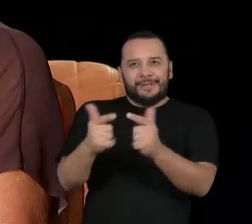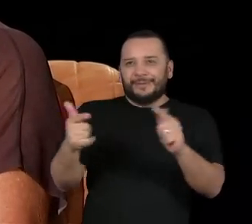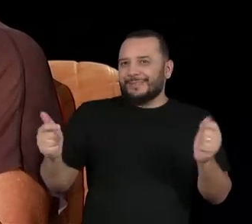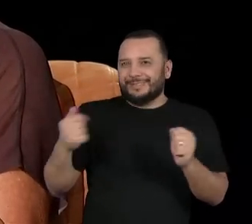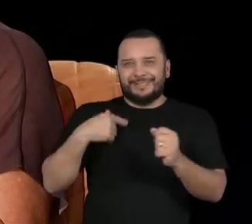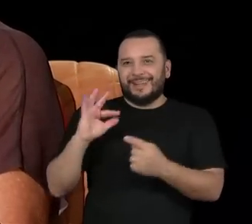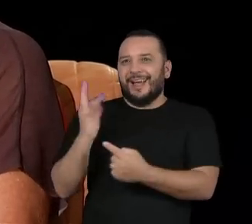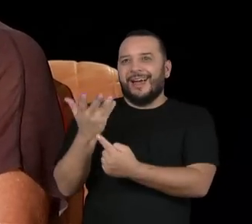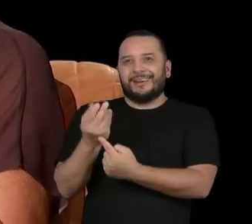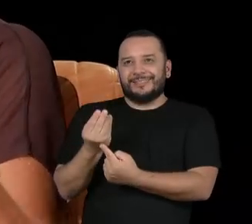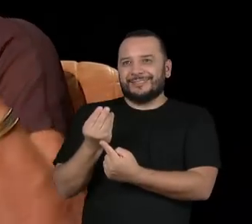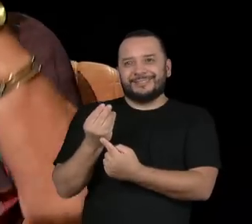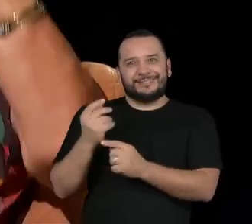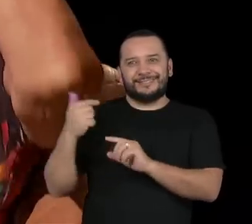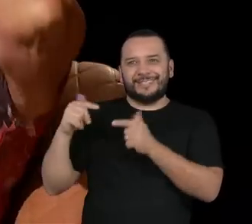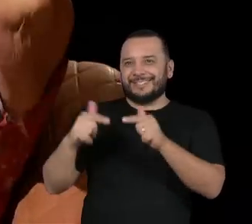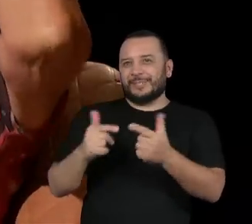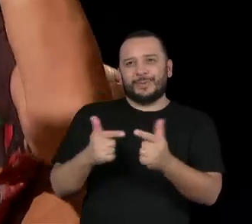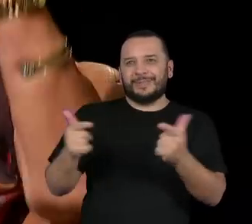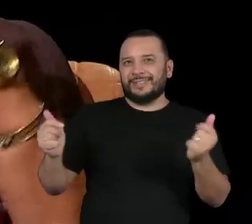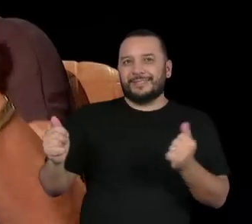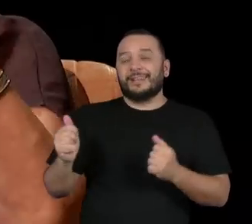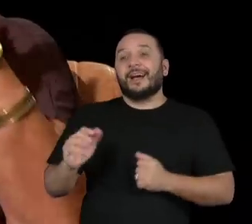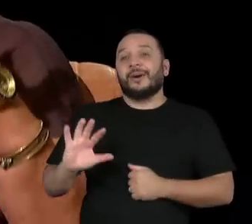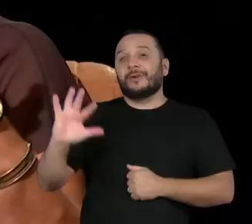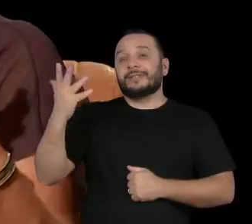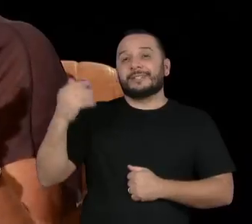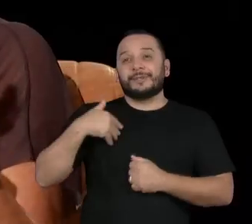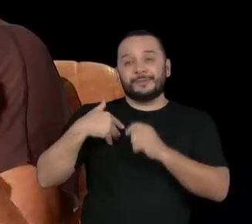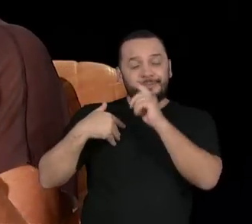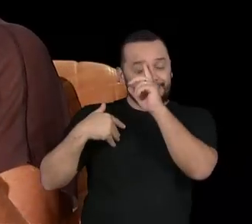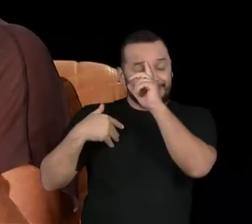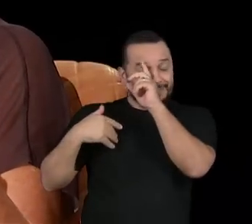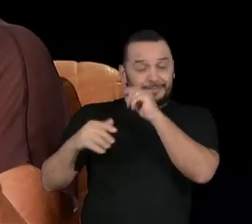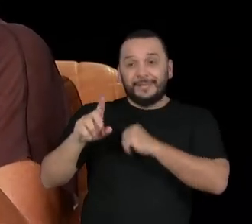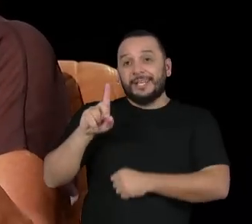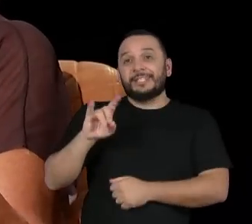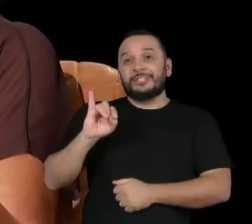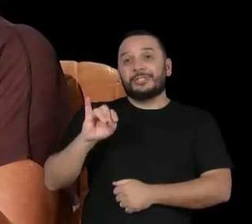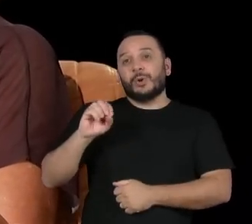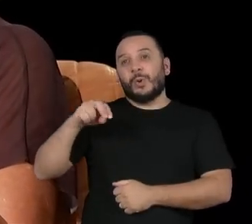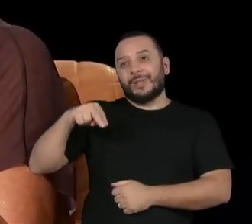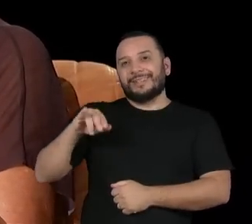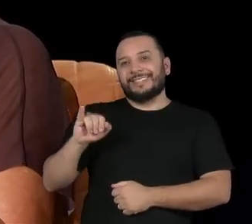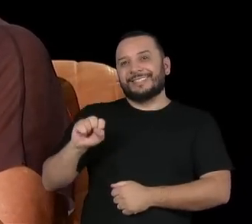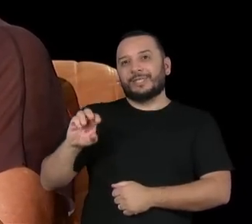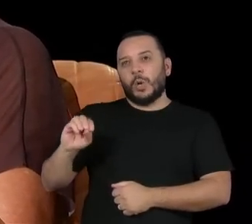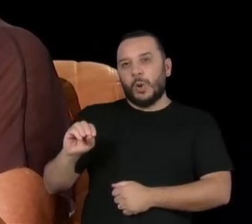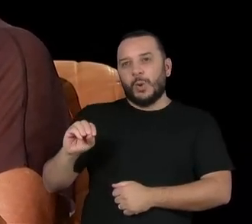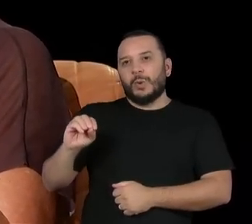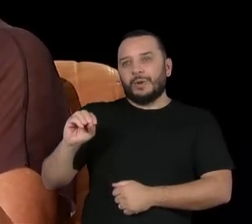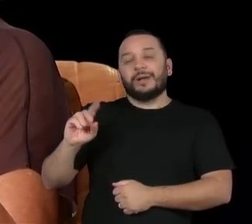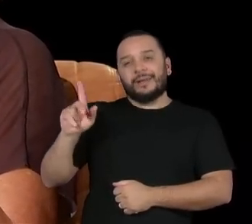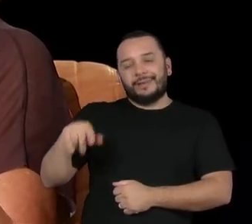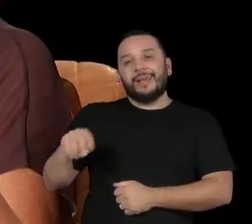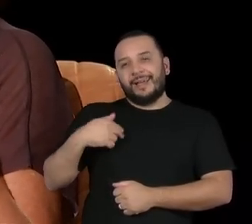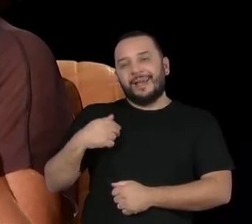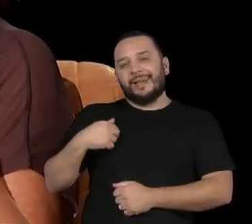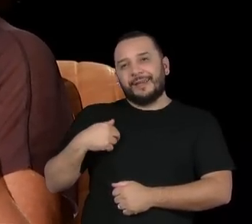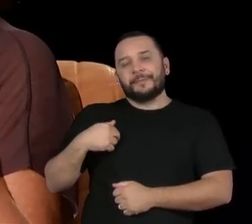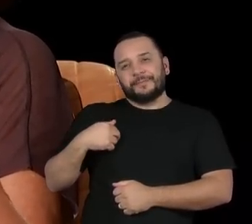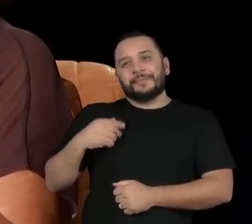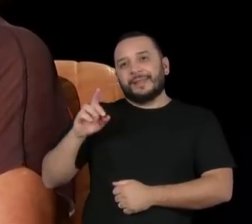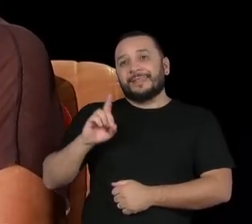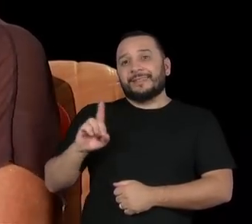eu acho que foi ali que Dionísio, o deus do vinho, entrou na minha vida e disse,